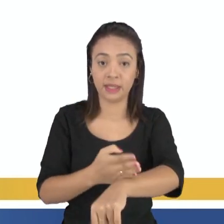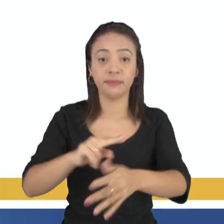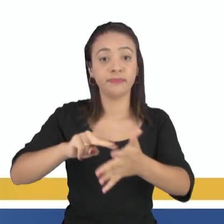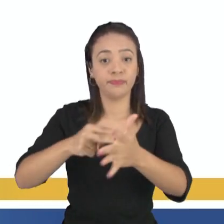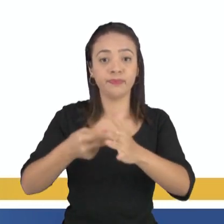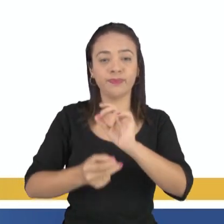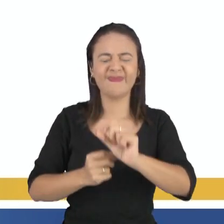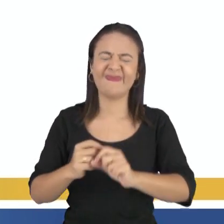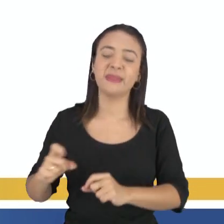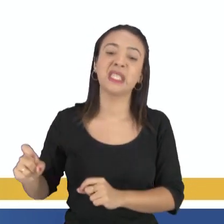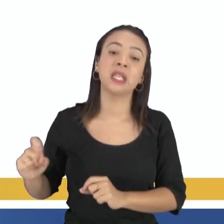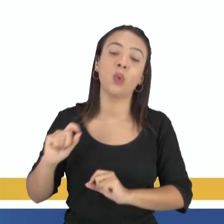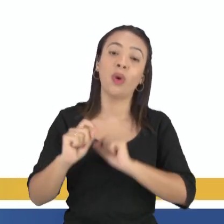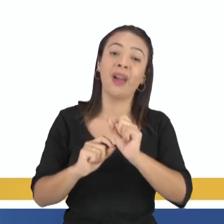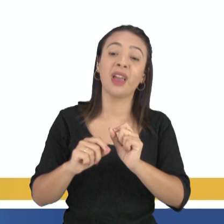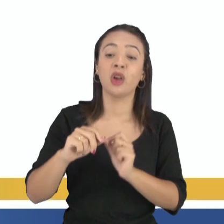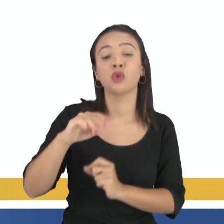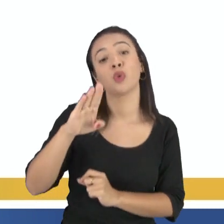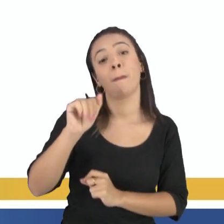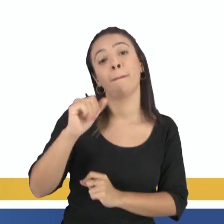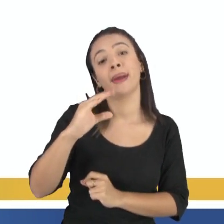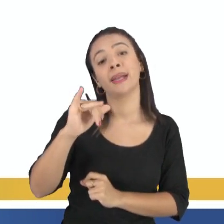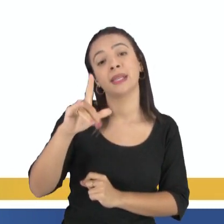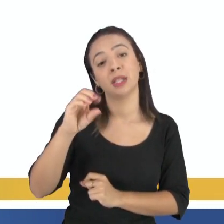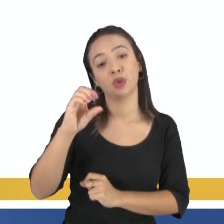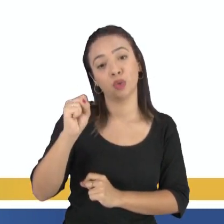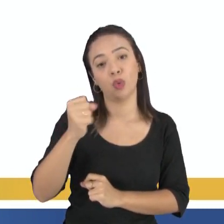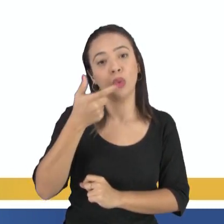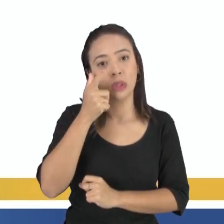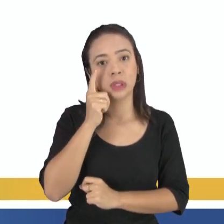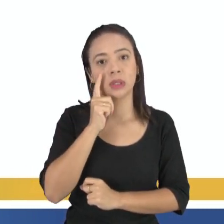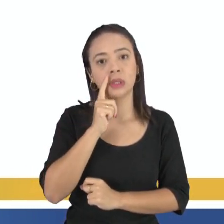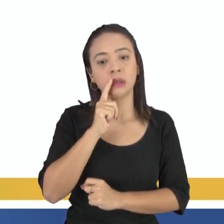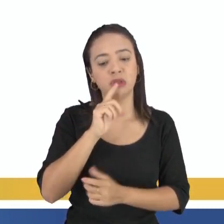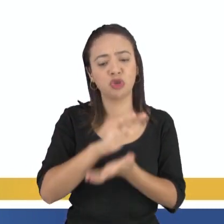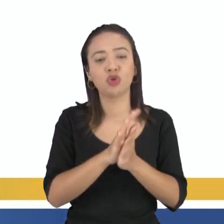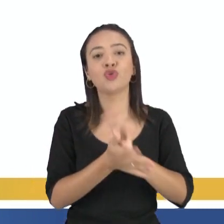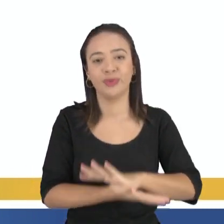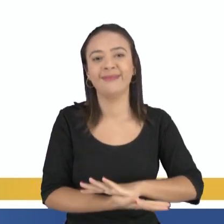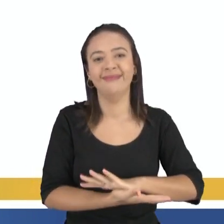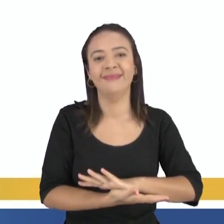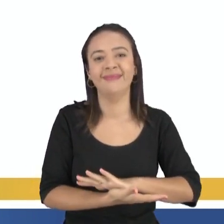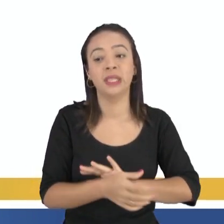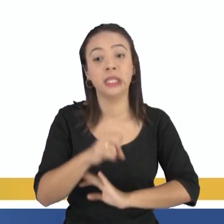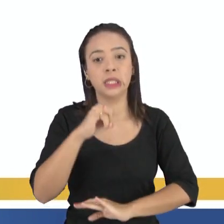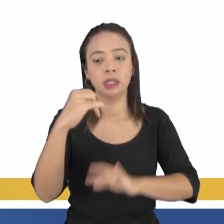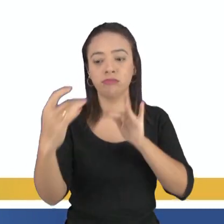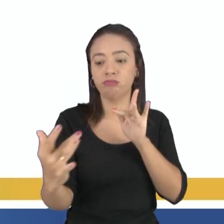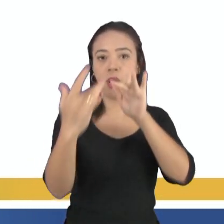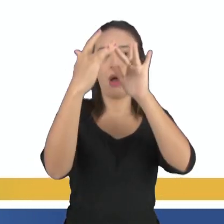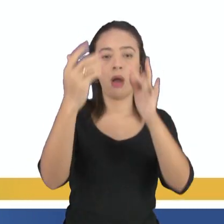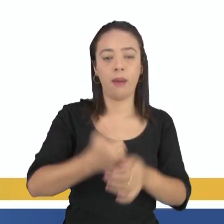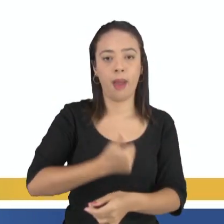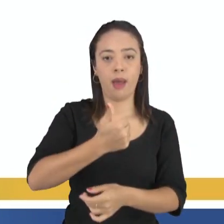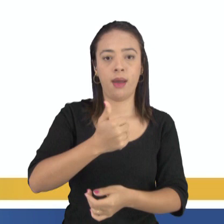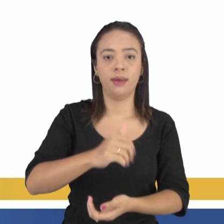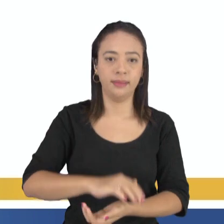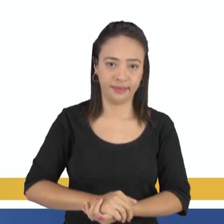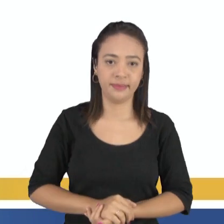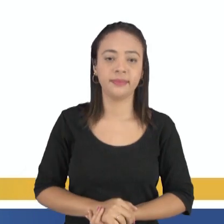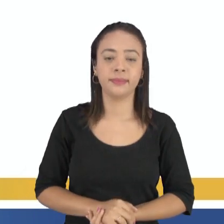essas bactérias, esses bacilos vão ser neutralizados ali no primeiro contato, né? Então não tem